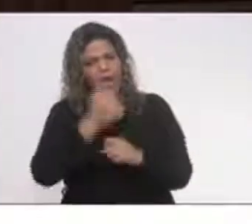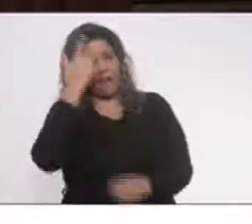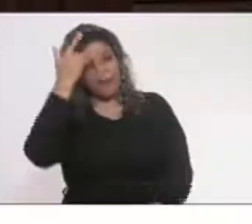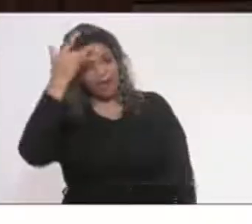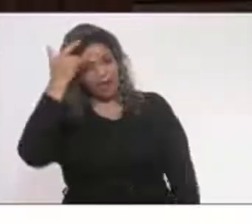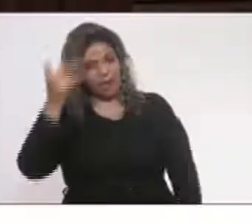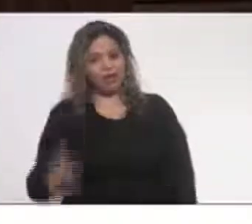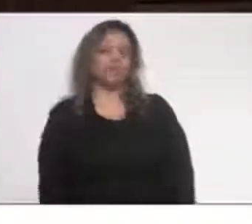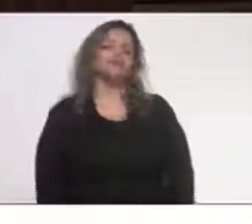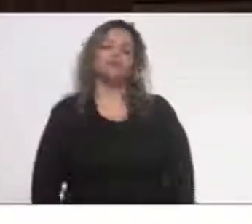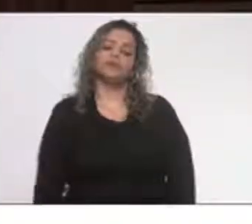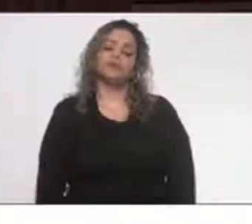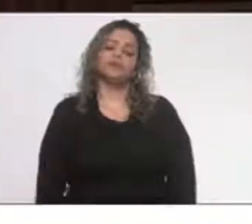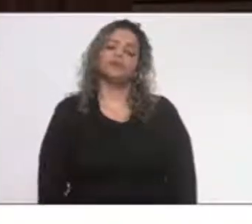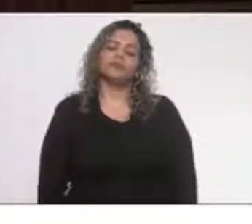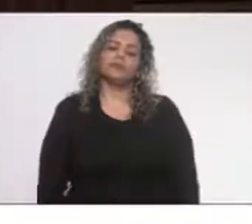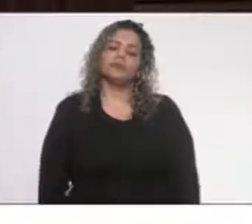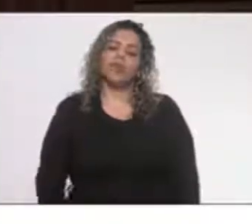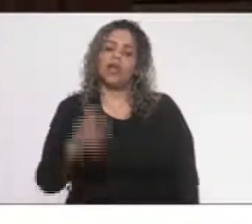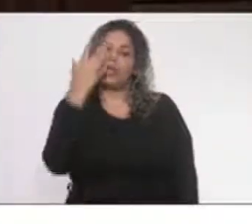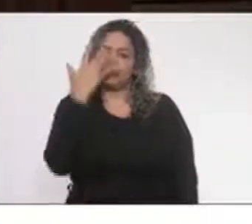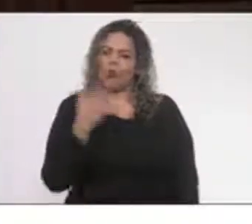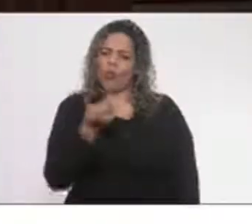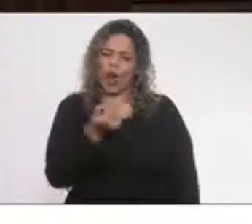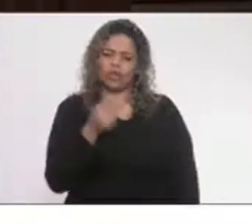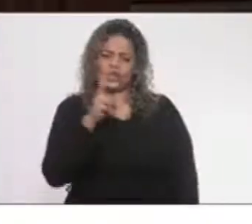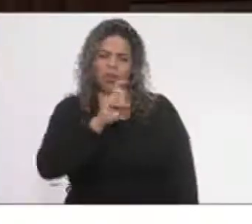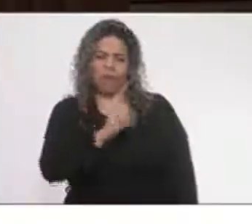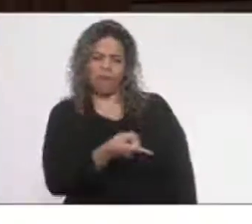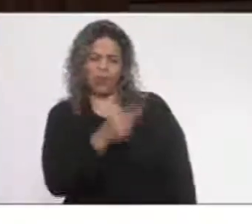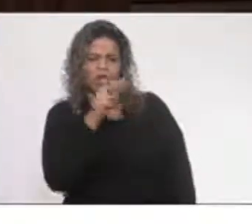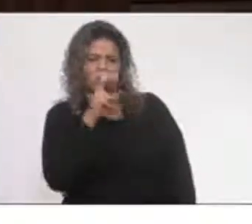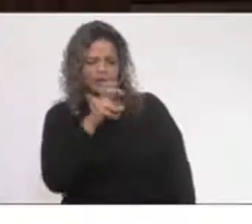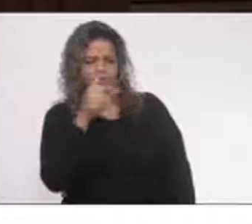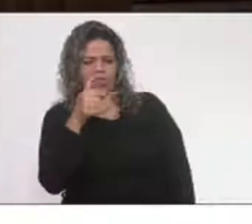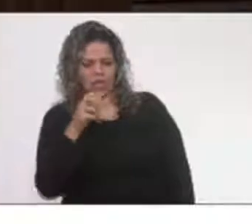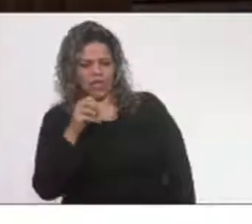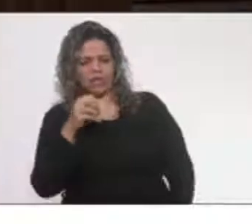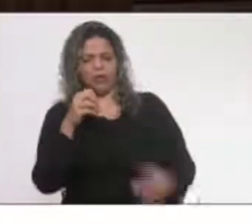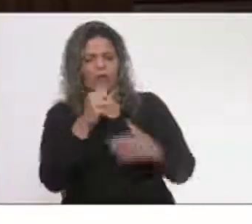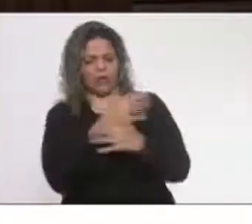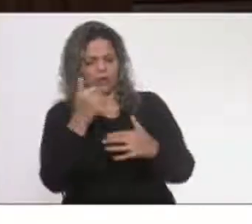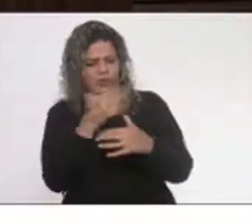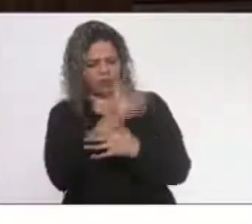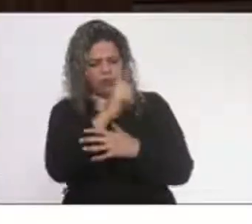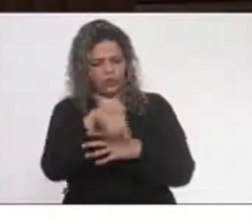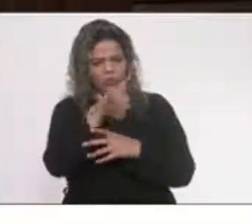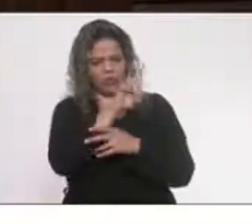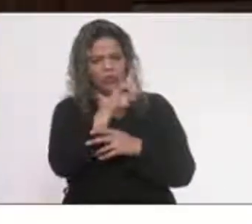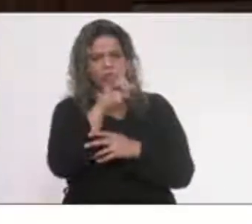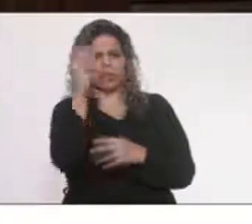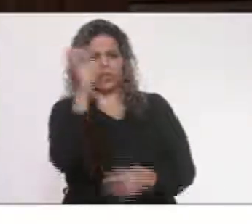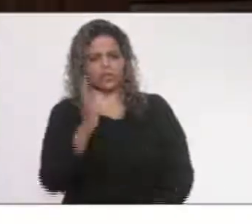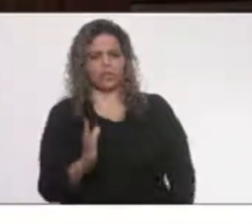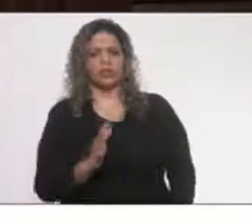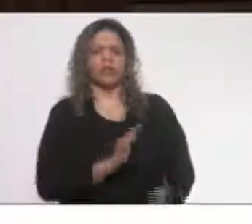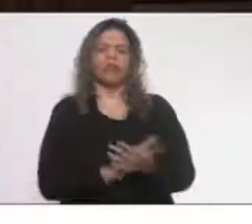Amanhã, os quase 5.570 municípios brasileiros, talvez